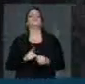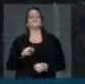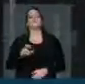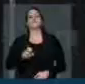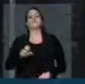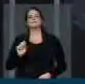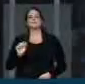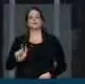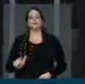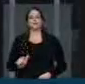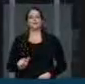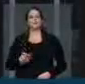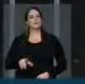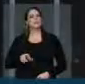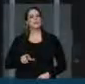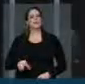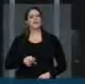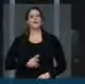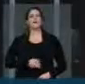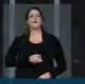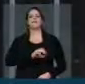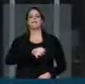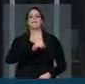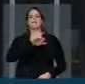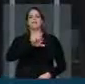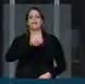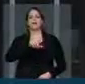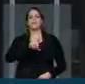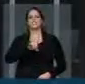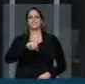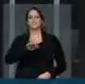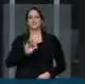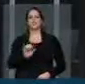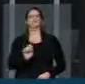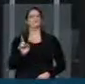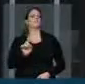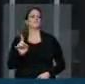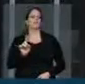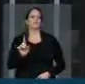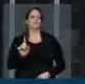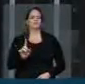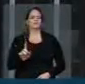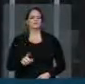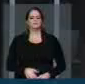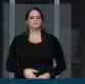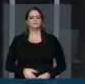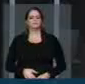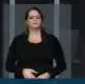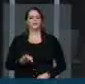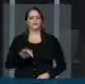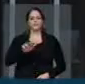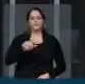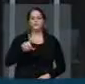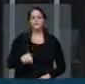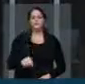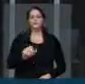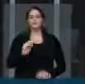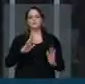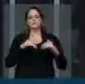e não dos rendimentos. Especulação financeira, fundo soberano.